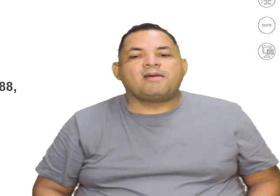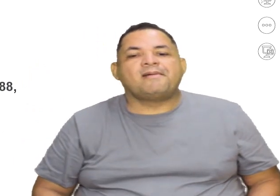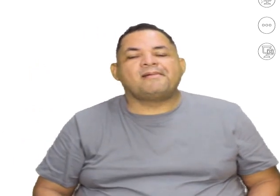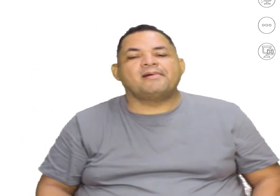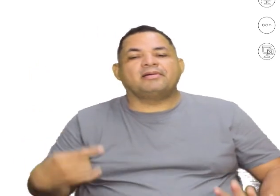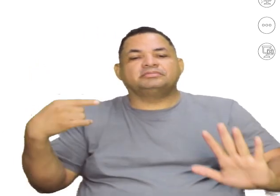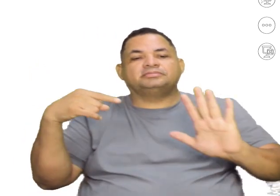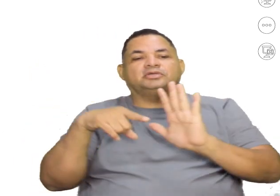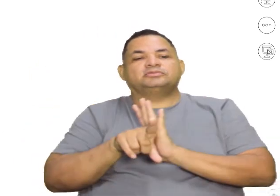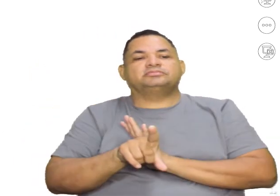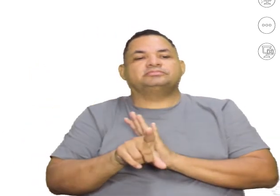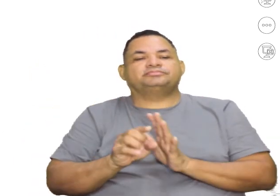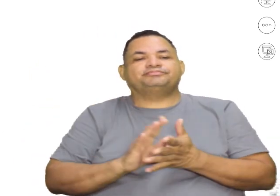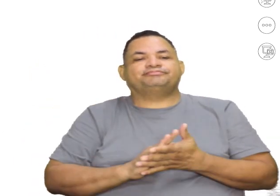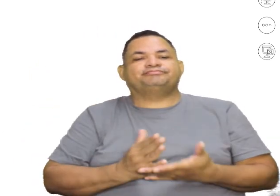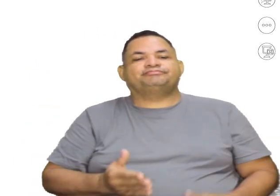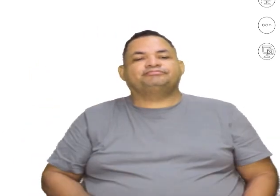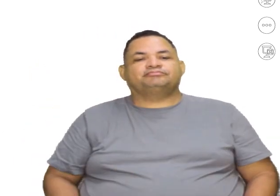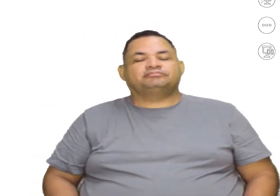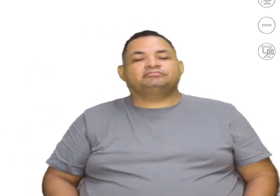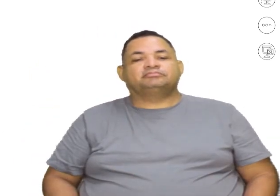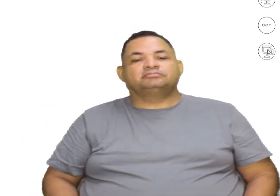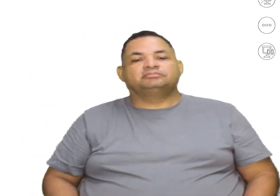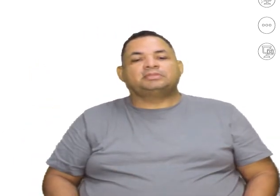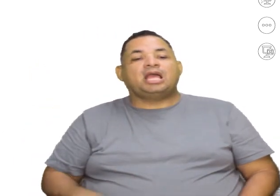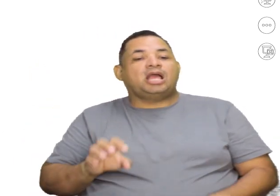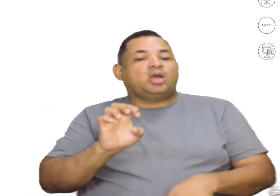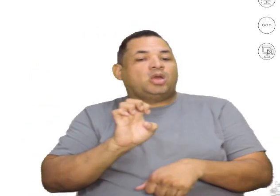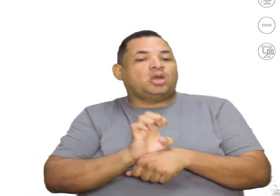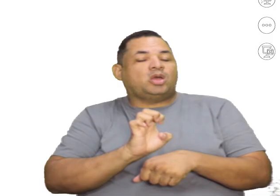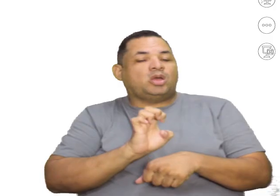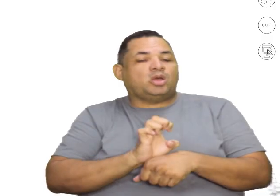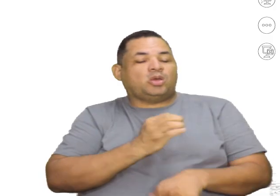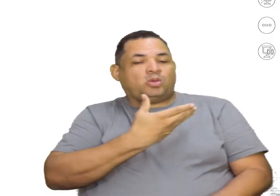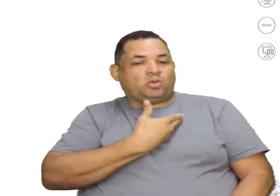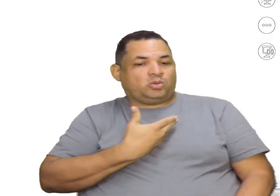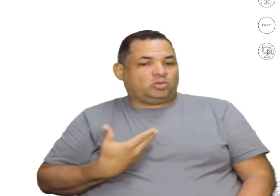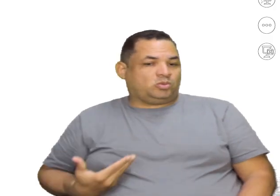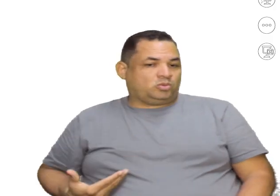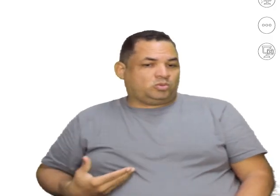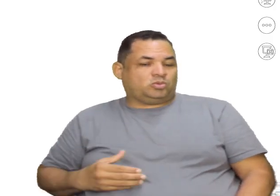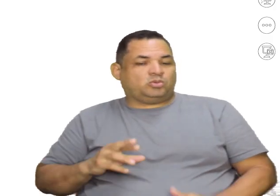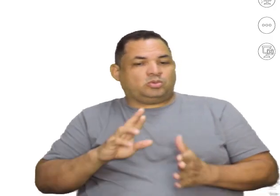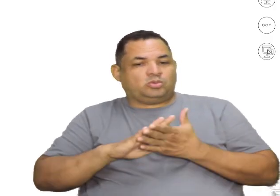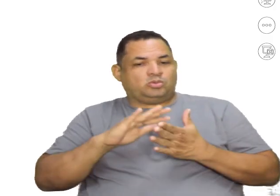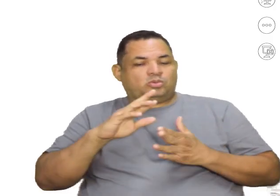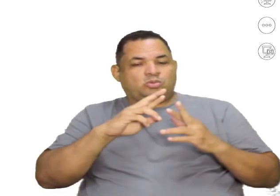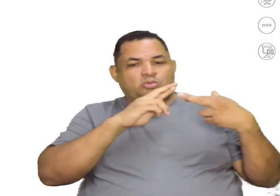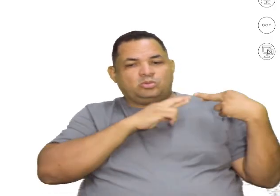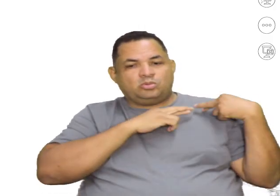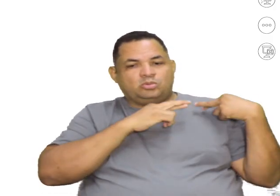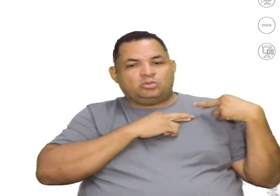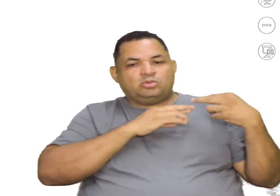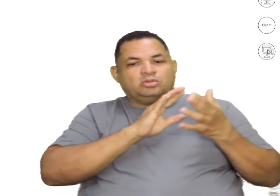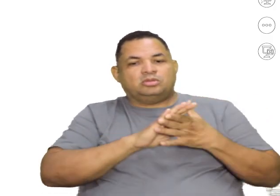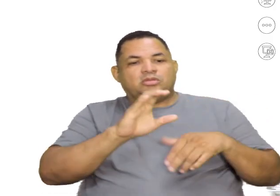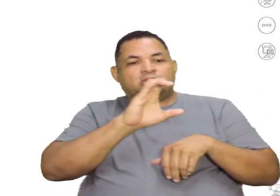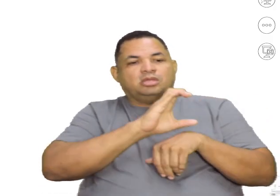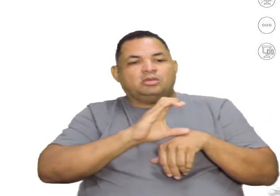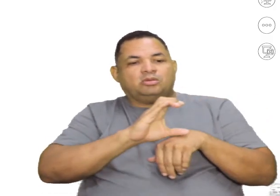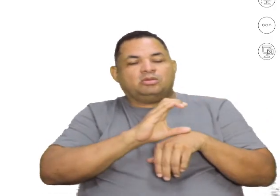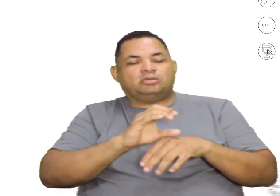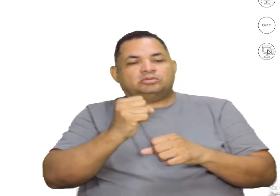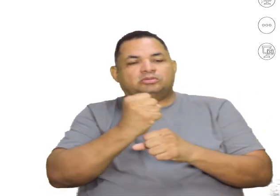a pergunta é: na esfera de ação do Estado, com a Constituição de 1988,